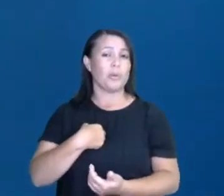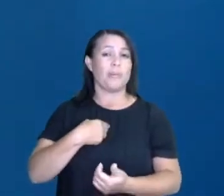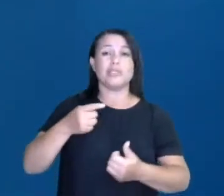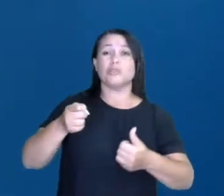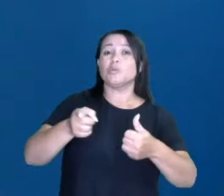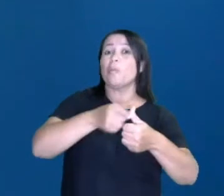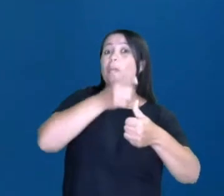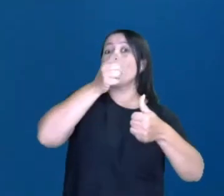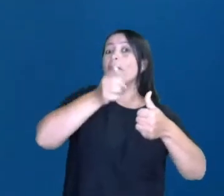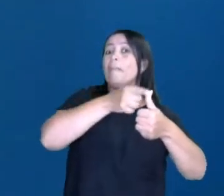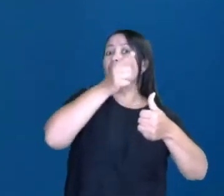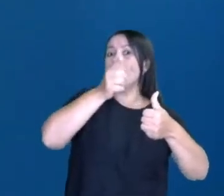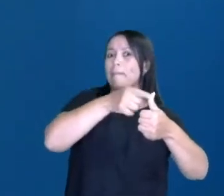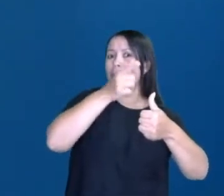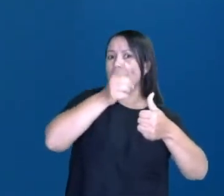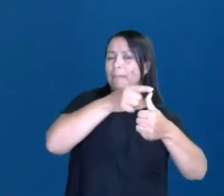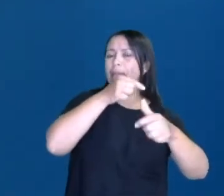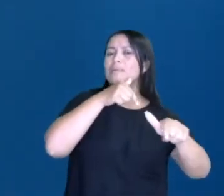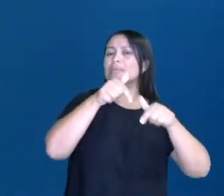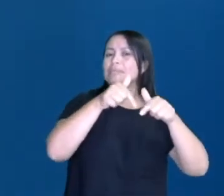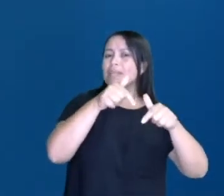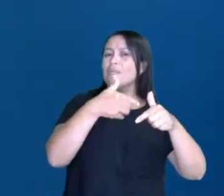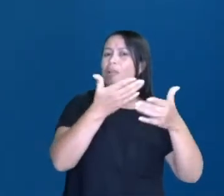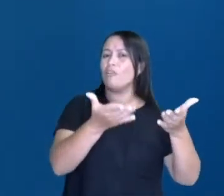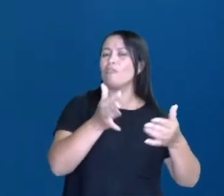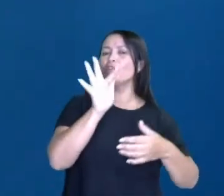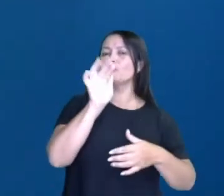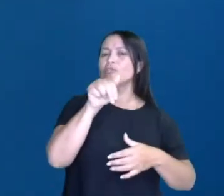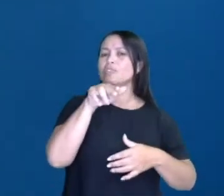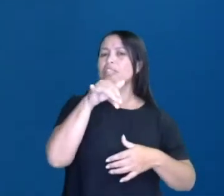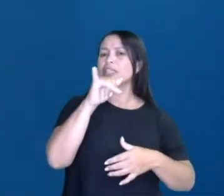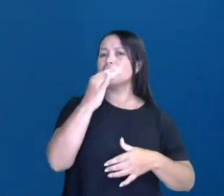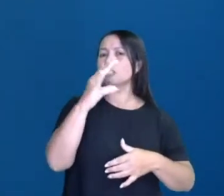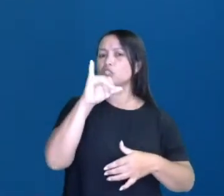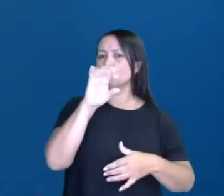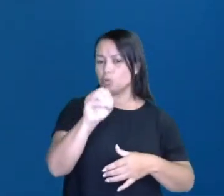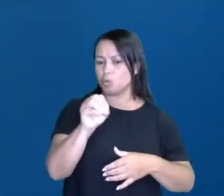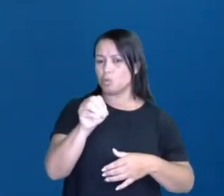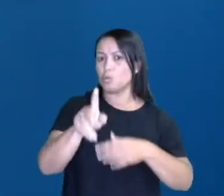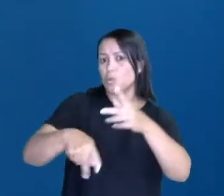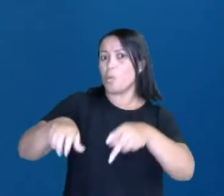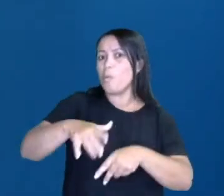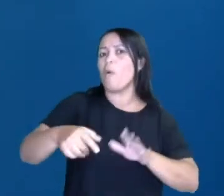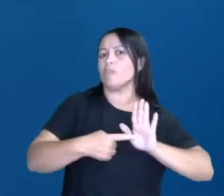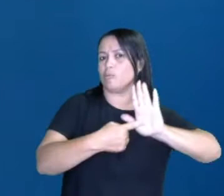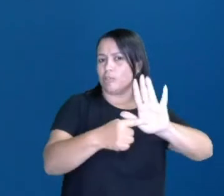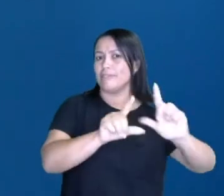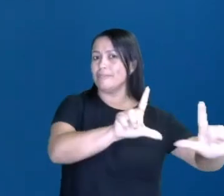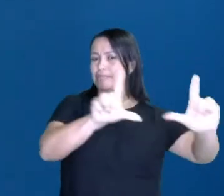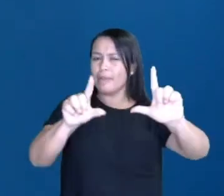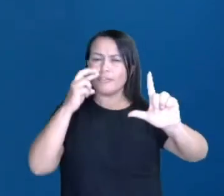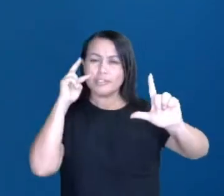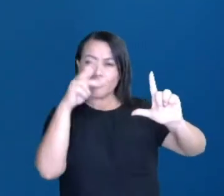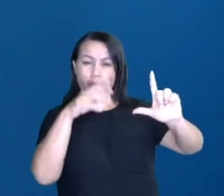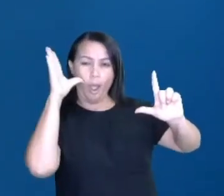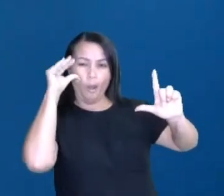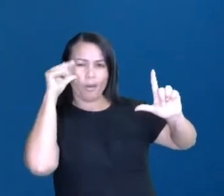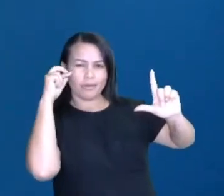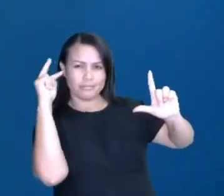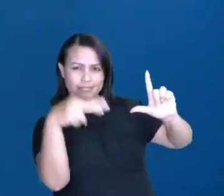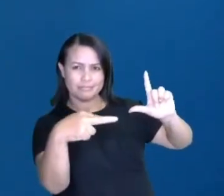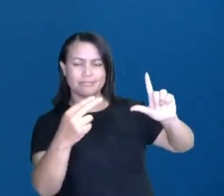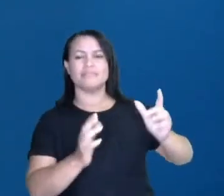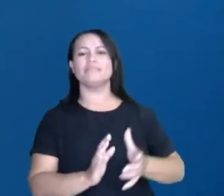primeiro que se trabalhou foi os fenícios nesse alfabeto que está na tela aí, gente. Só para curiosidade da